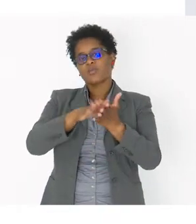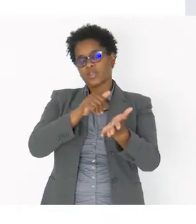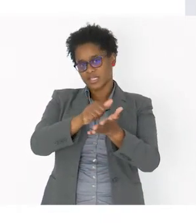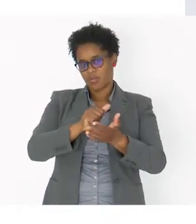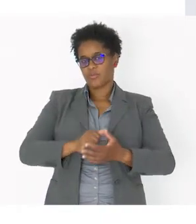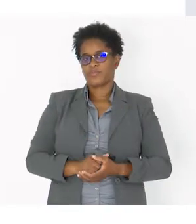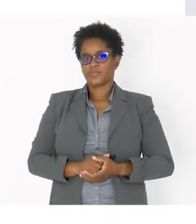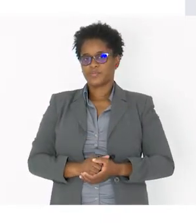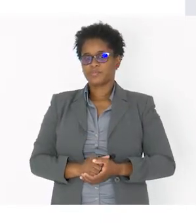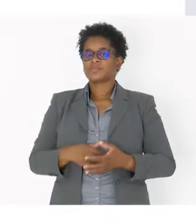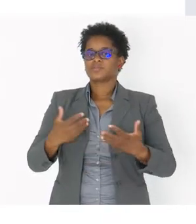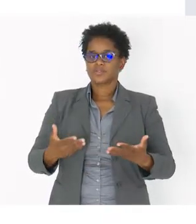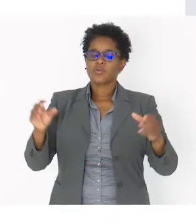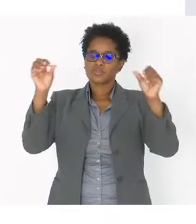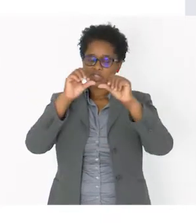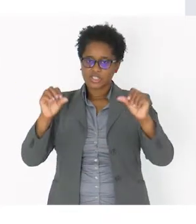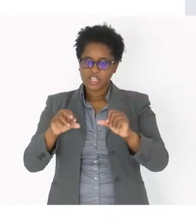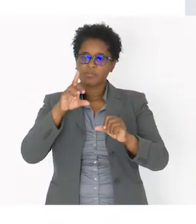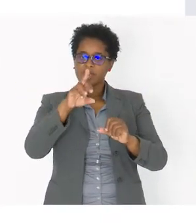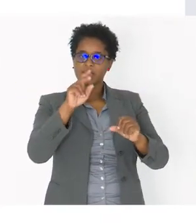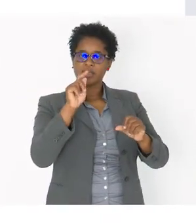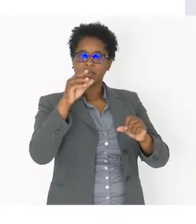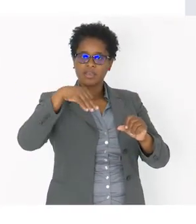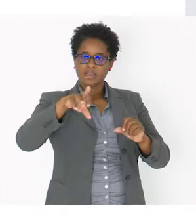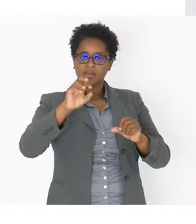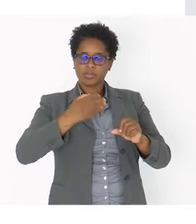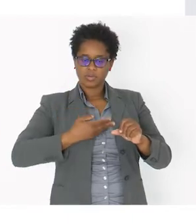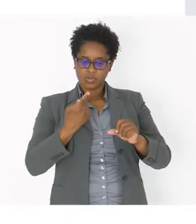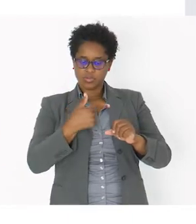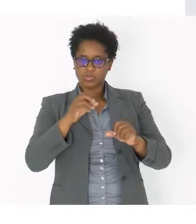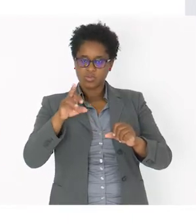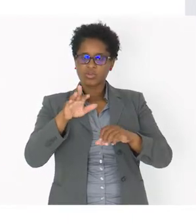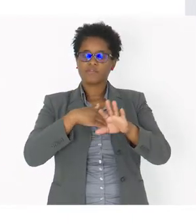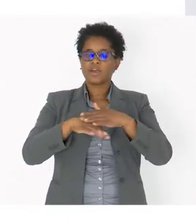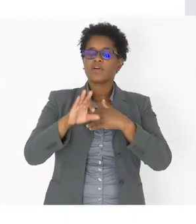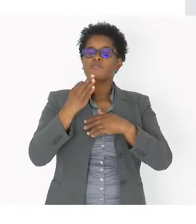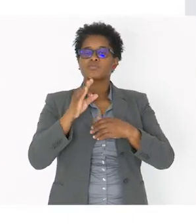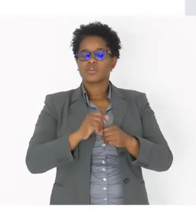correção. Portanto, o sistema reprodutor realiza a função,